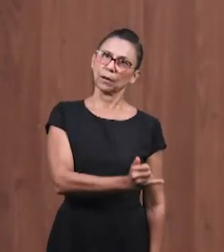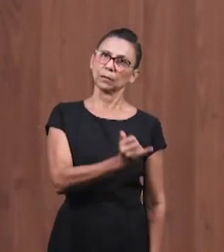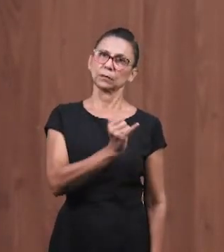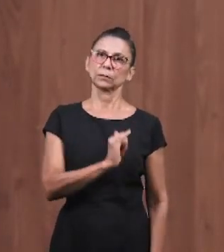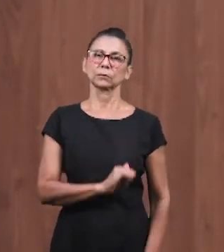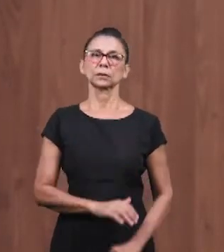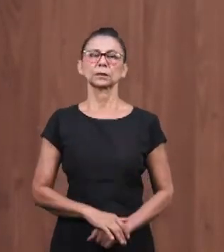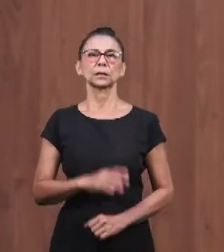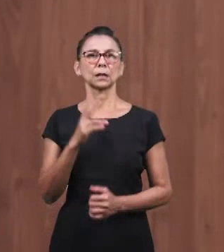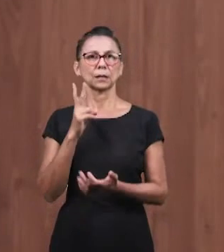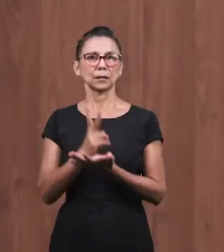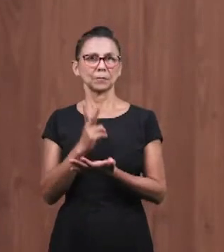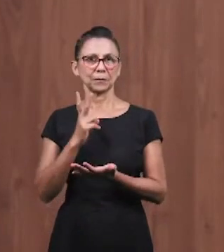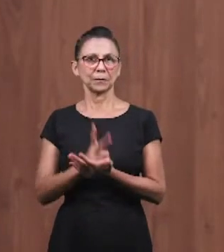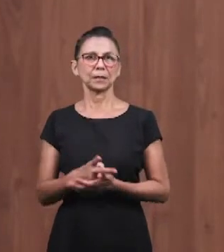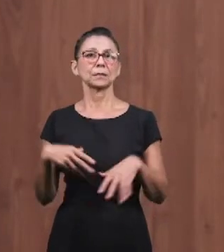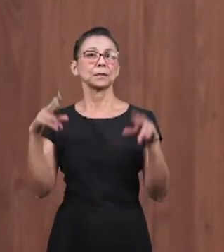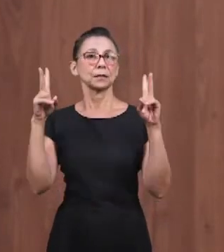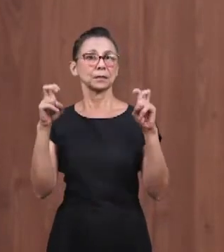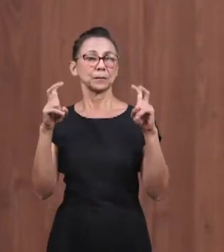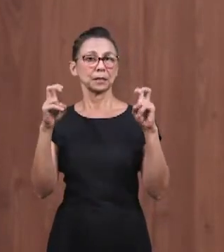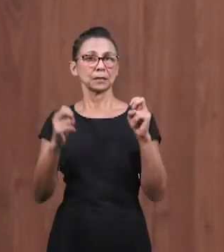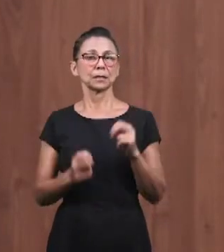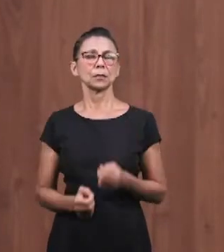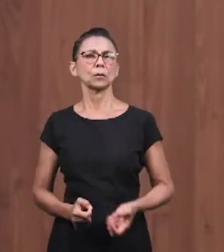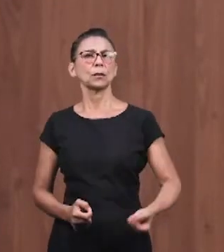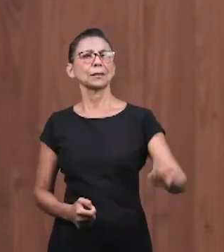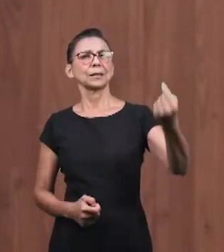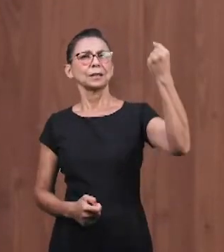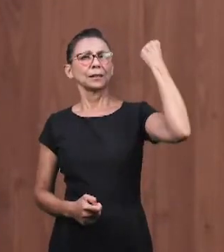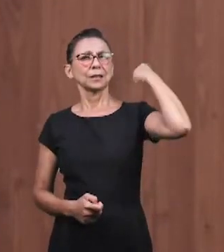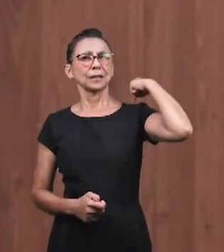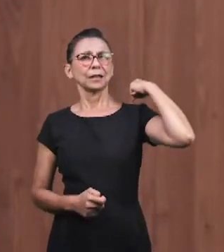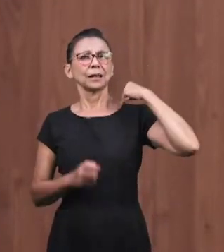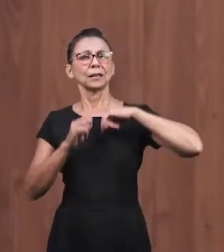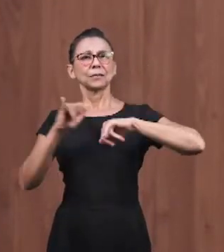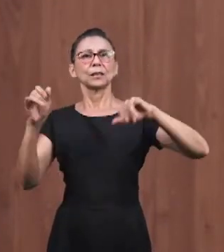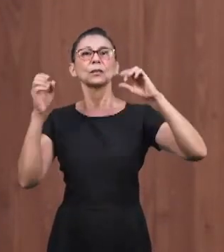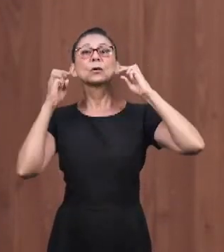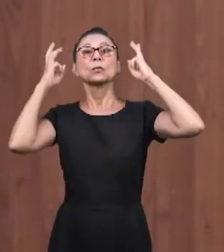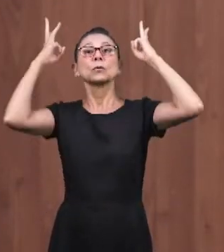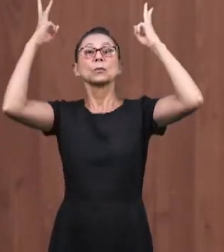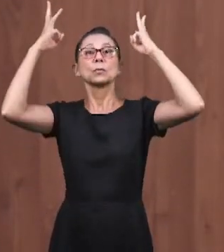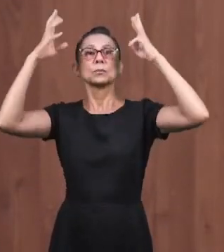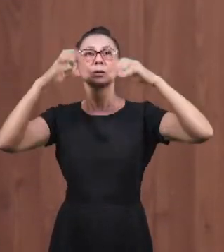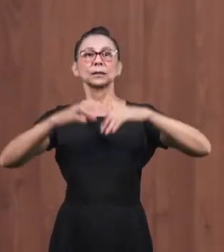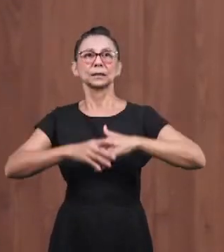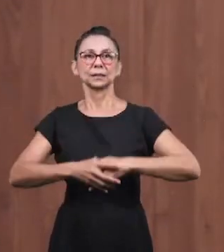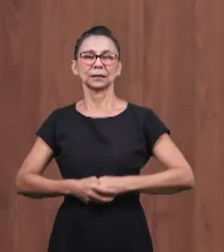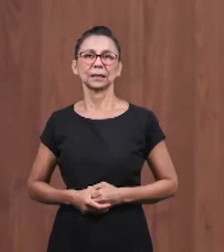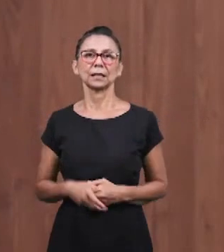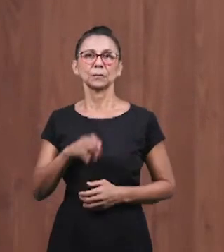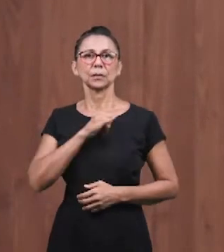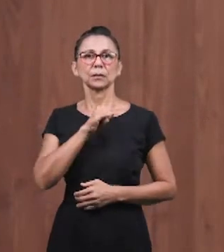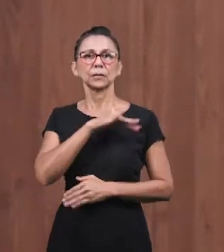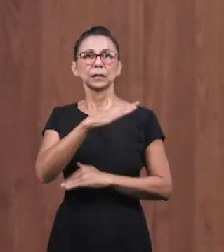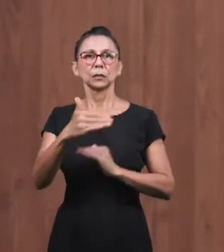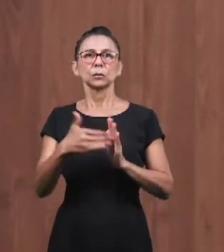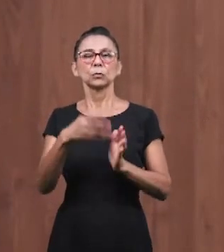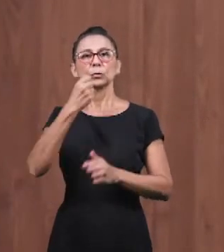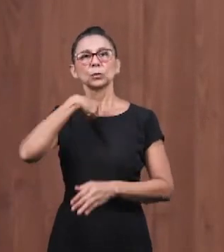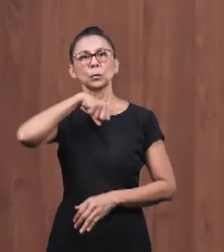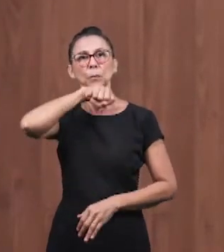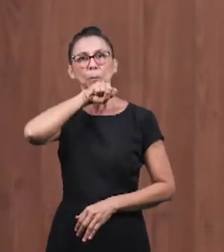mesma expressão que foi usada lá por Moisés para dizer para Faraó aquilo que Deus Pai tinha orientado